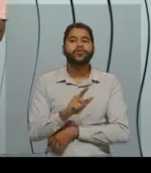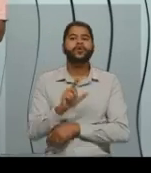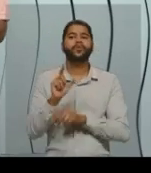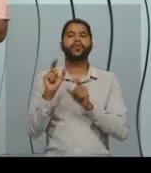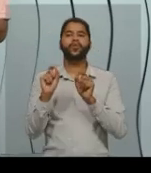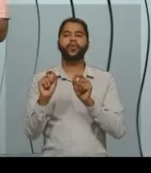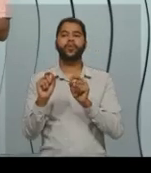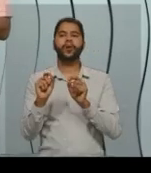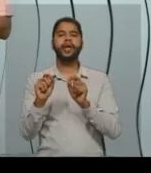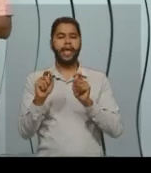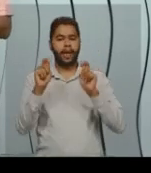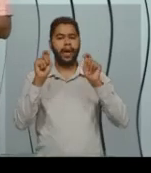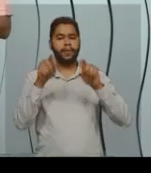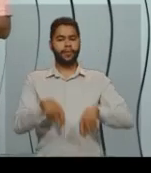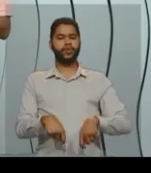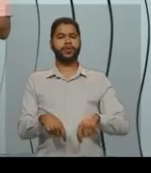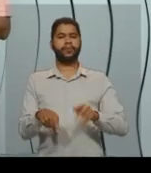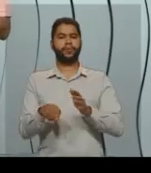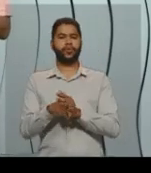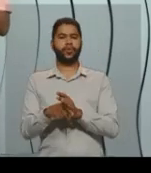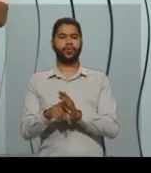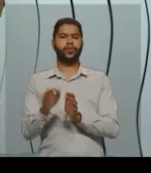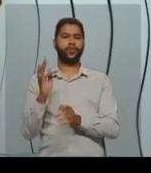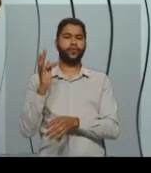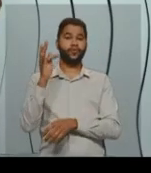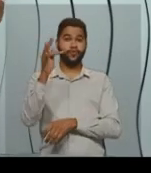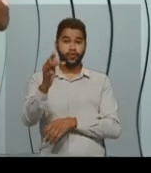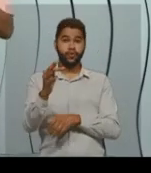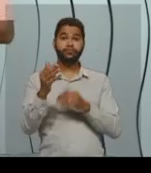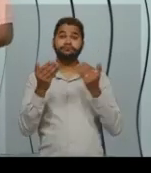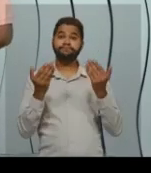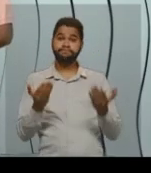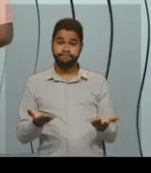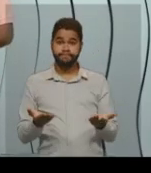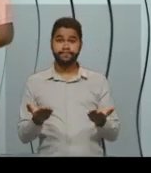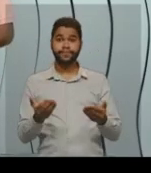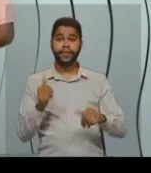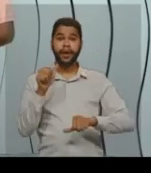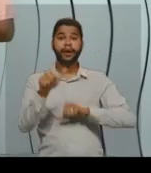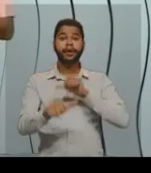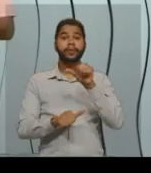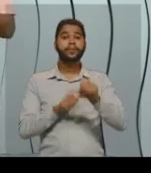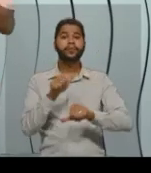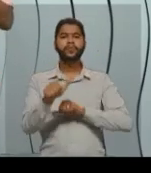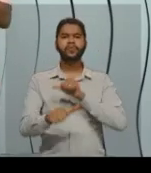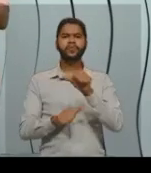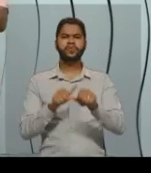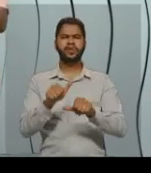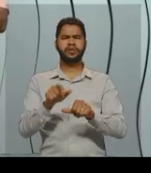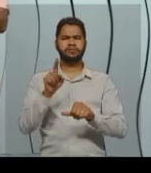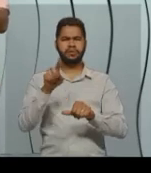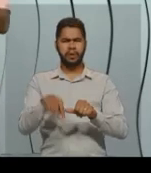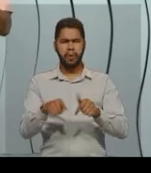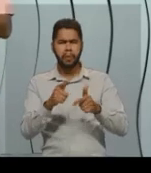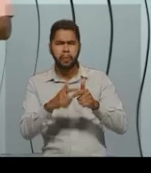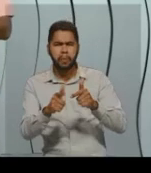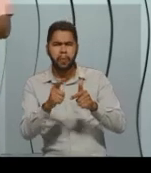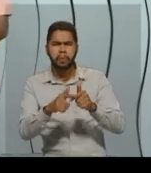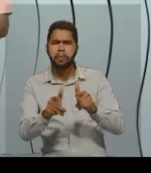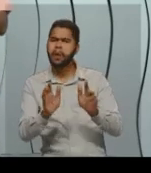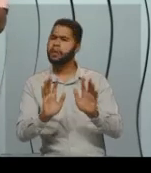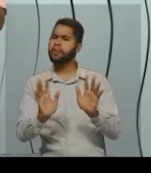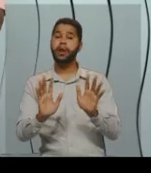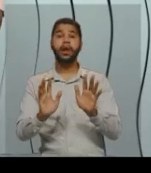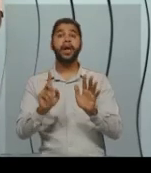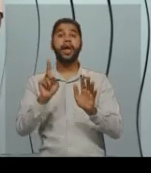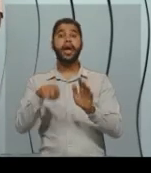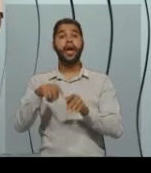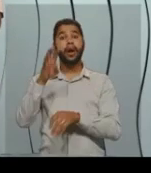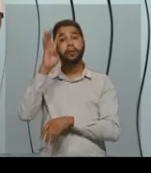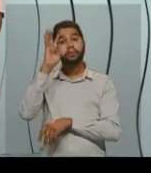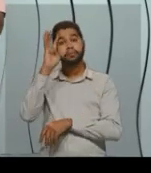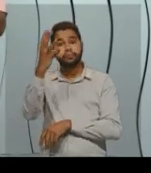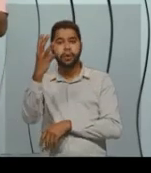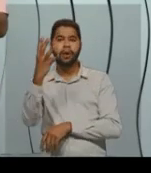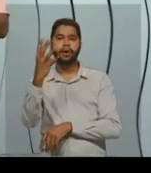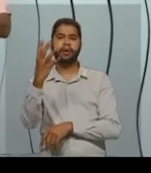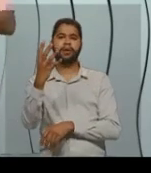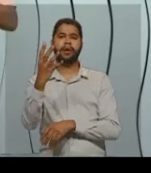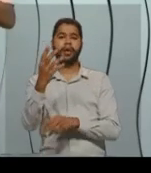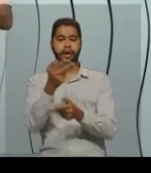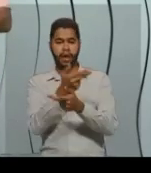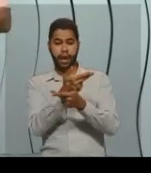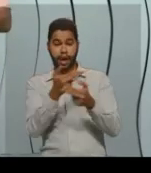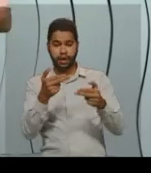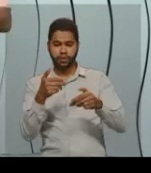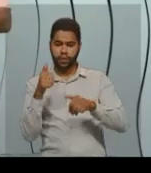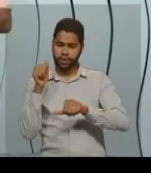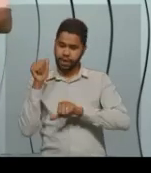a potencialidade que ela tem. Portanto, a mudança não é um problema, a mudança é uma solução, porque as